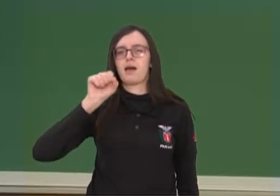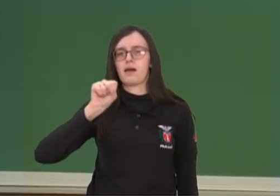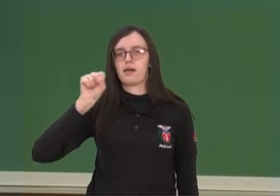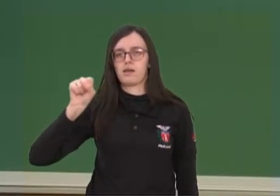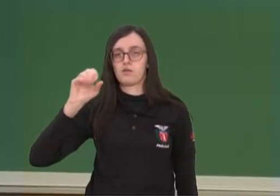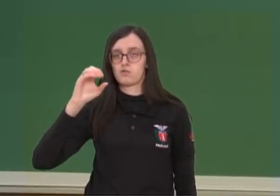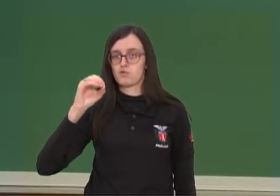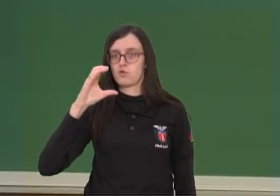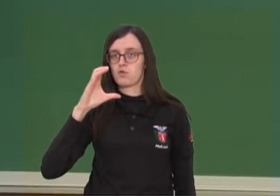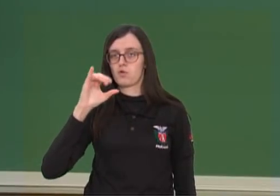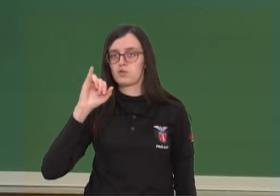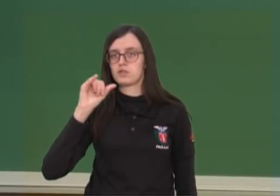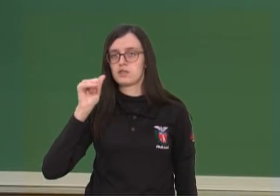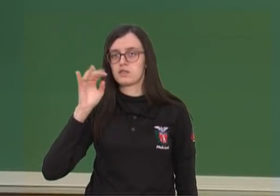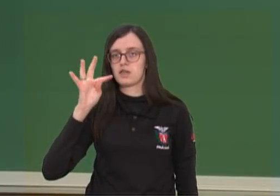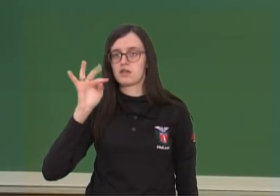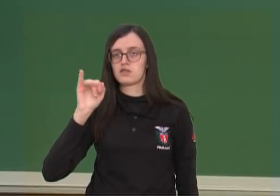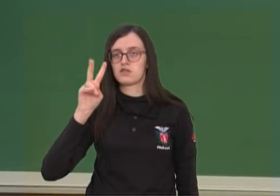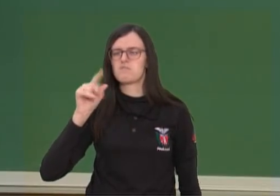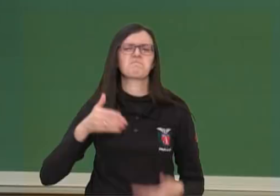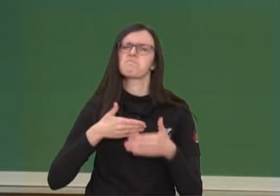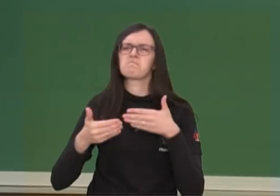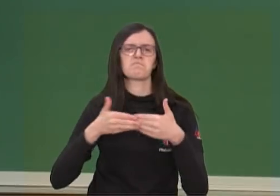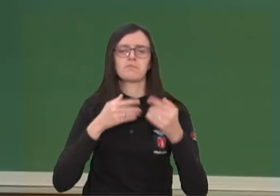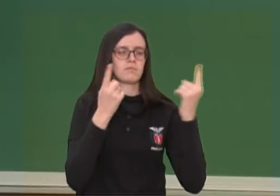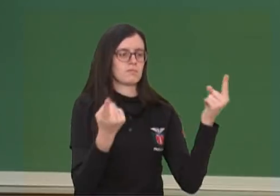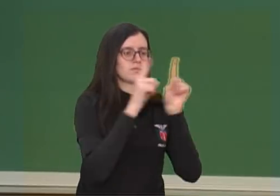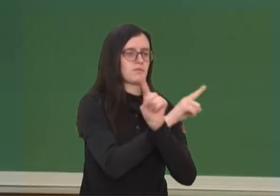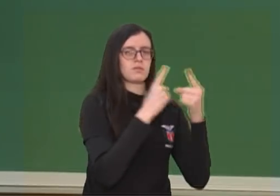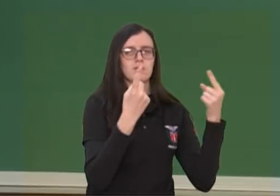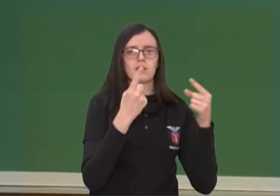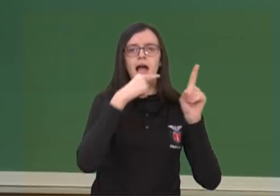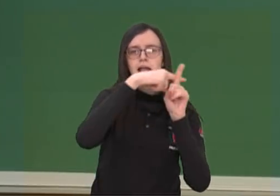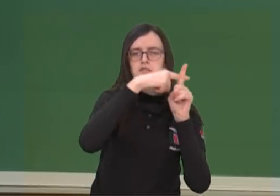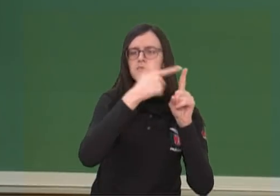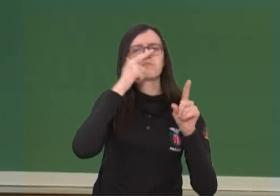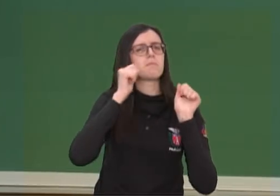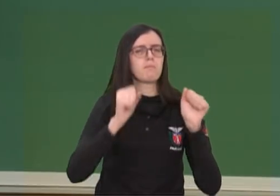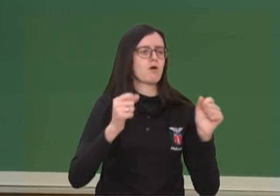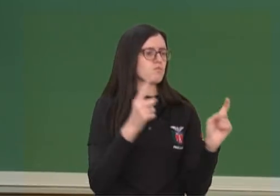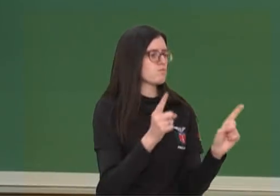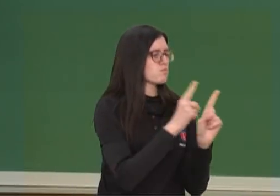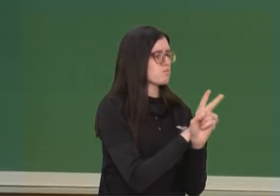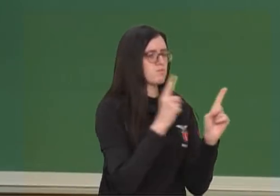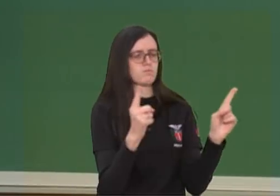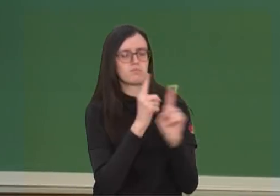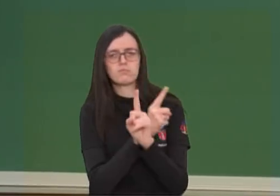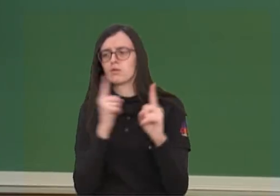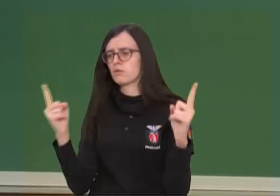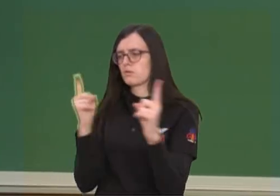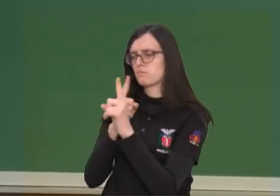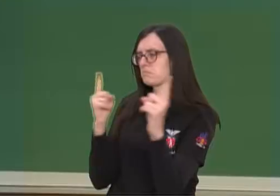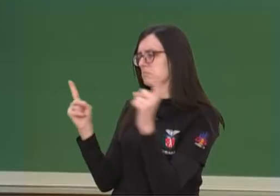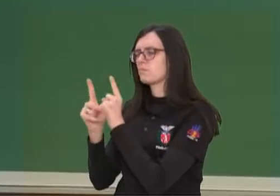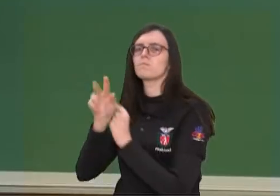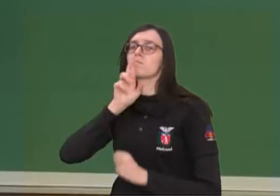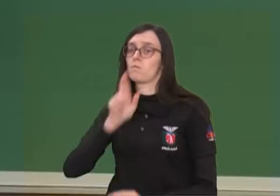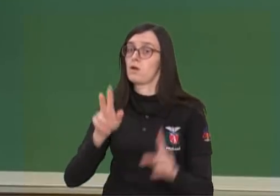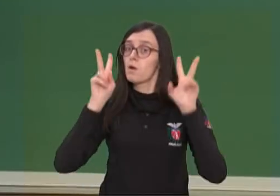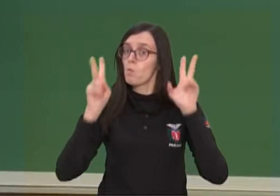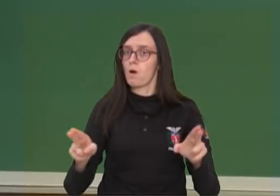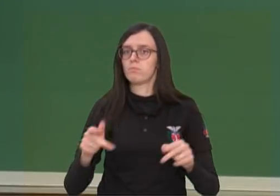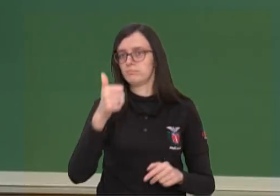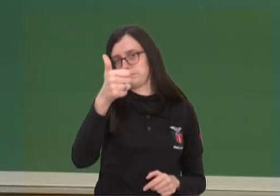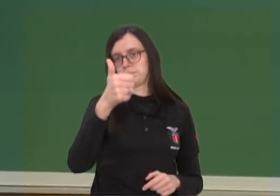associativa. Tanto faz eu associar os números na adição, tanto faz eu associar os números que o resultado vai ser sempre o mesmo.